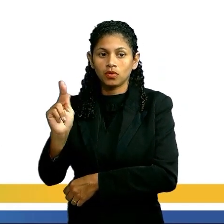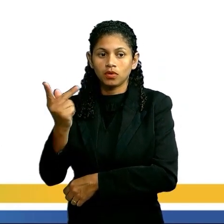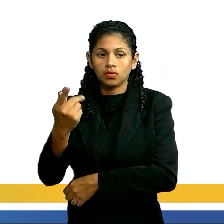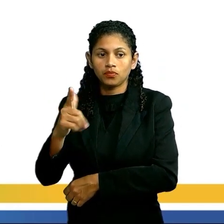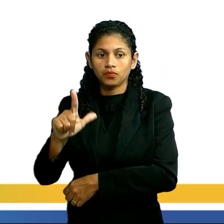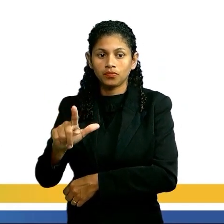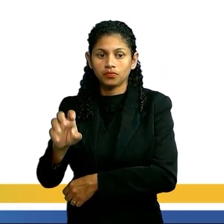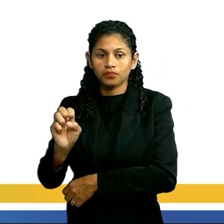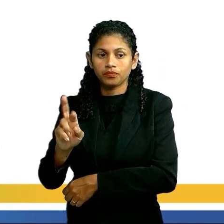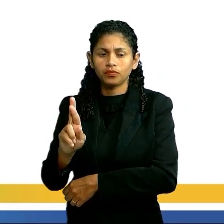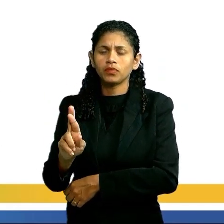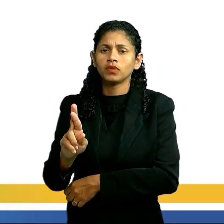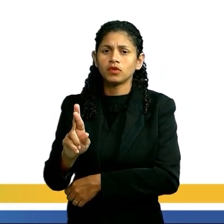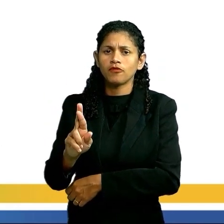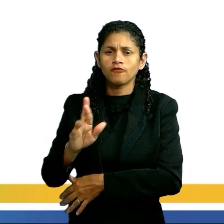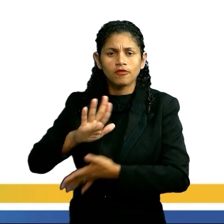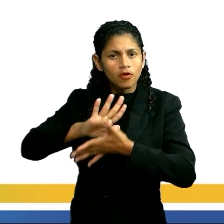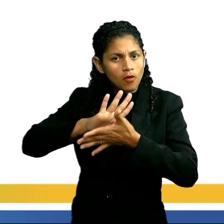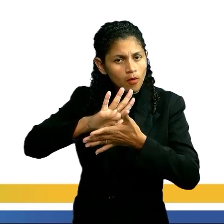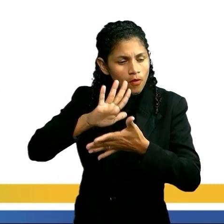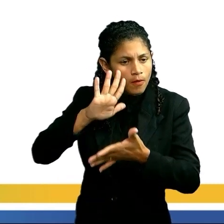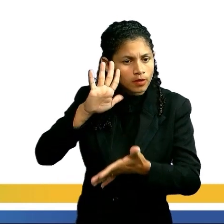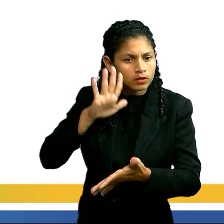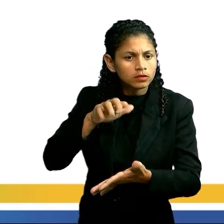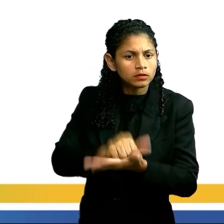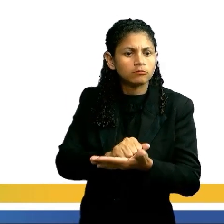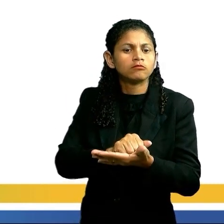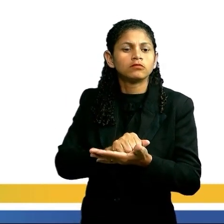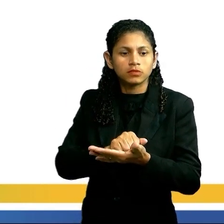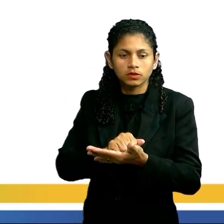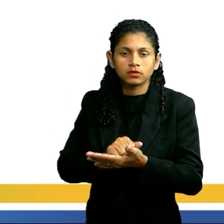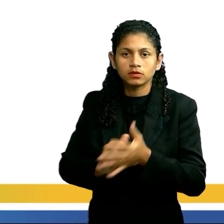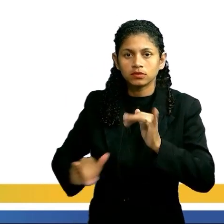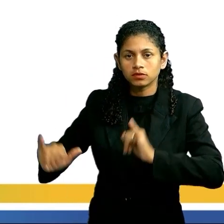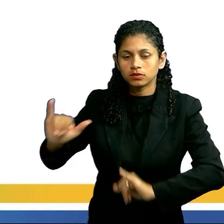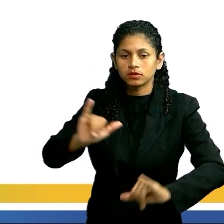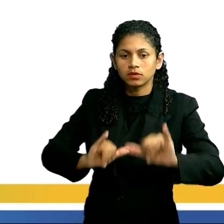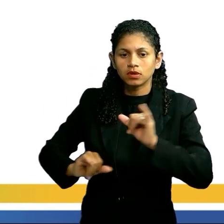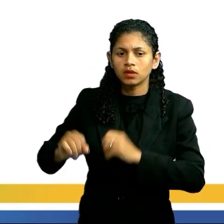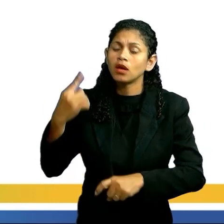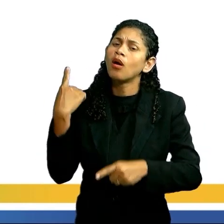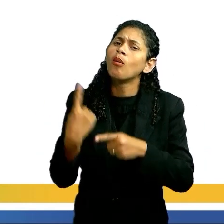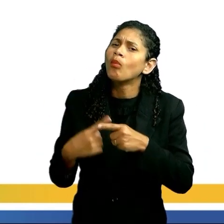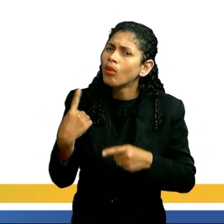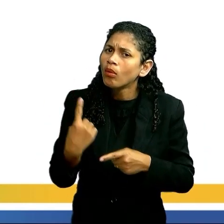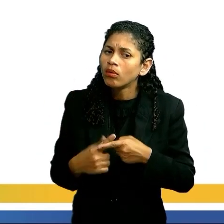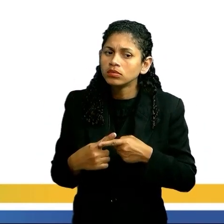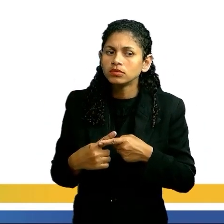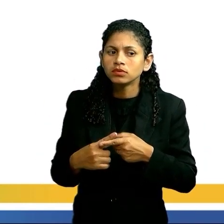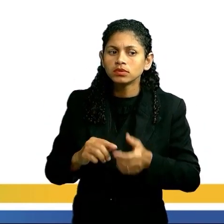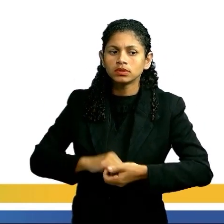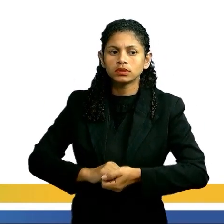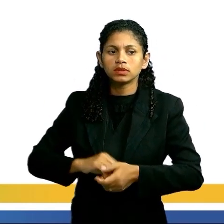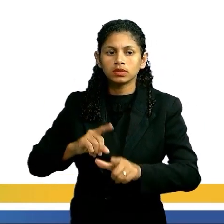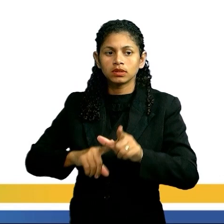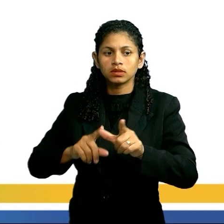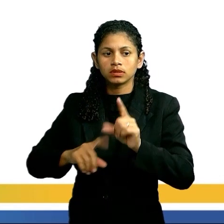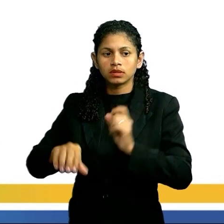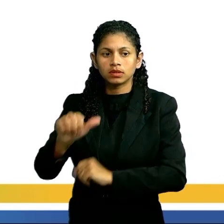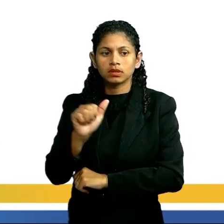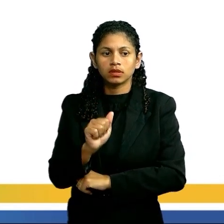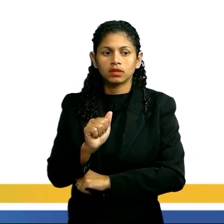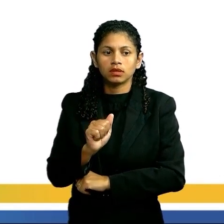porque A. Provou a possibilidade de sintetizarem compostos orgânicos a partir de